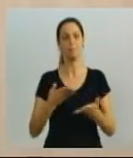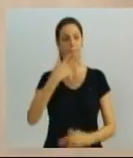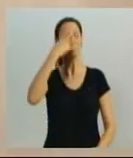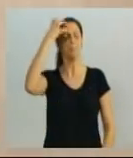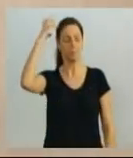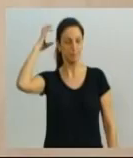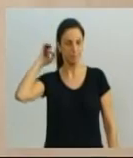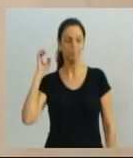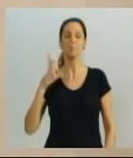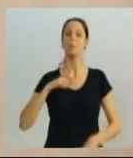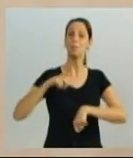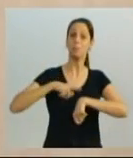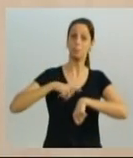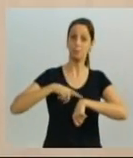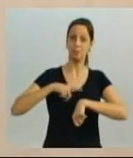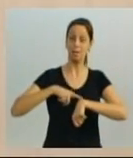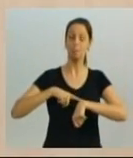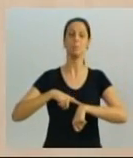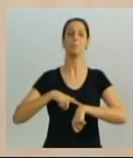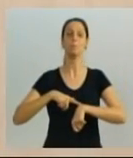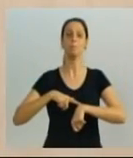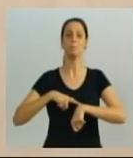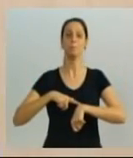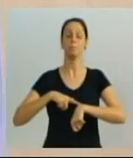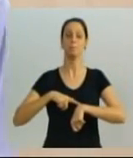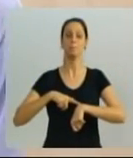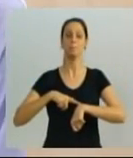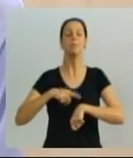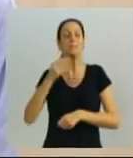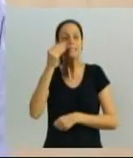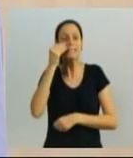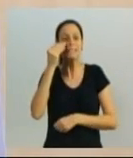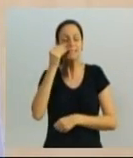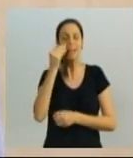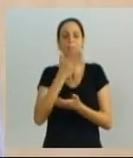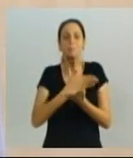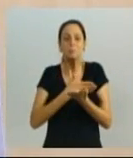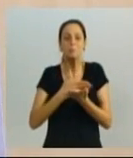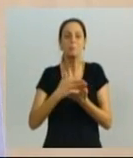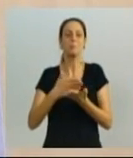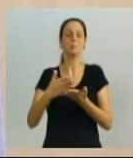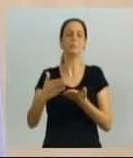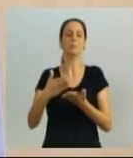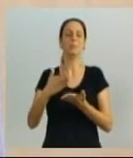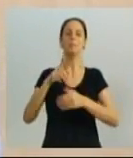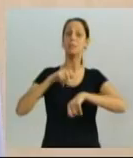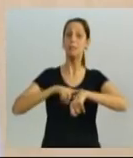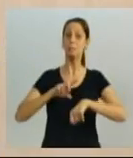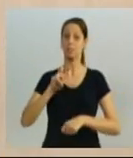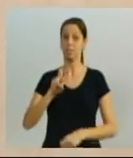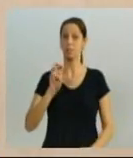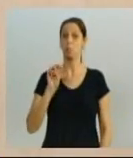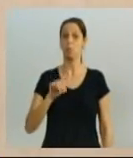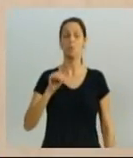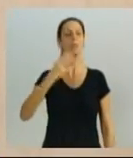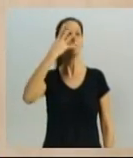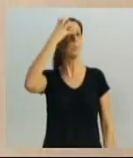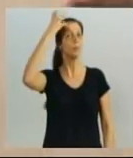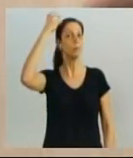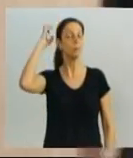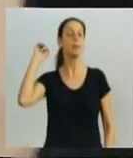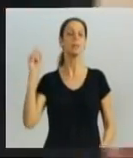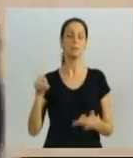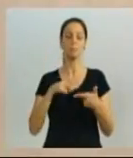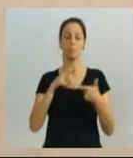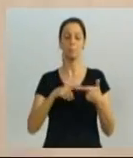o tempo, e vamos inicialmente tentar ver se combinamos, Ari, inicialmente tempo de até 5 minutos para o Ivan, 5